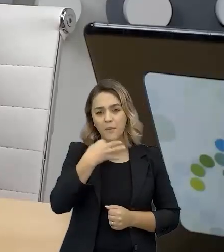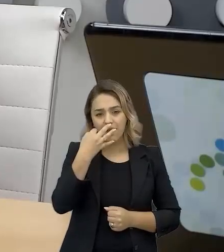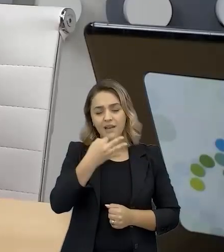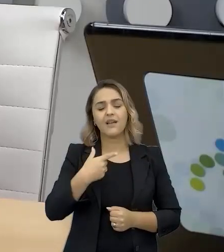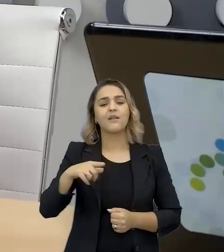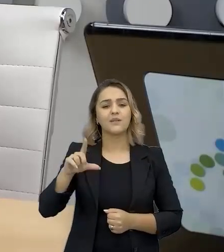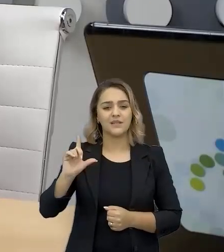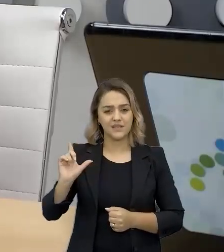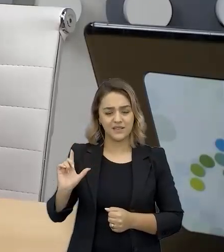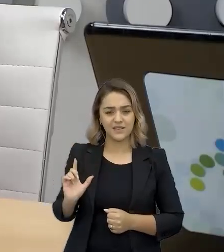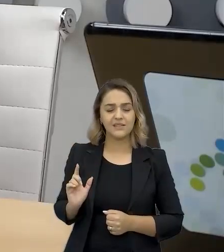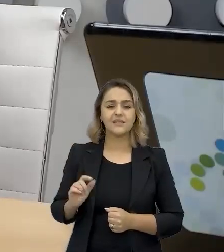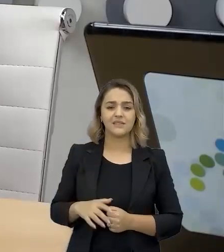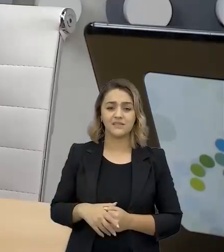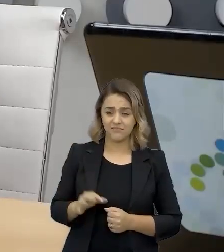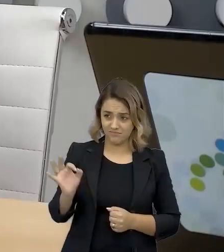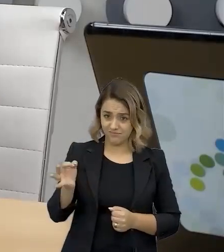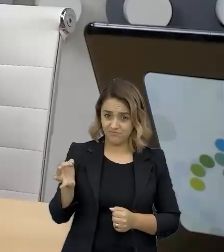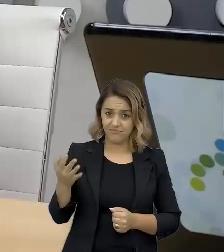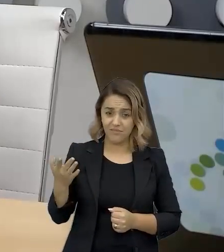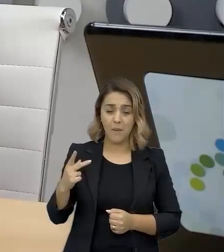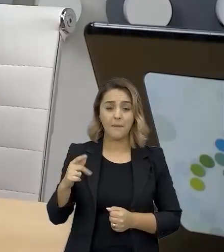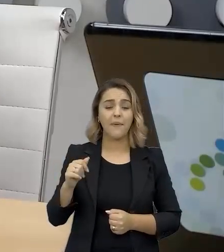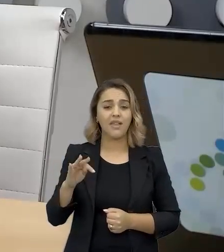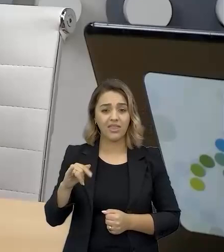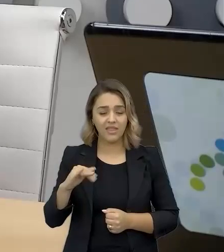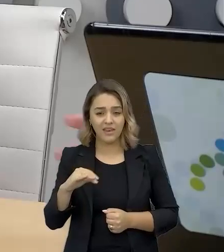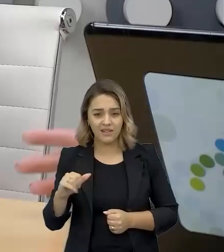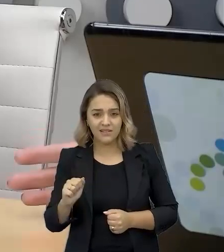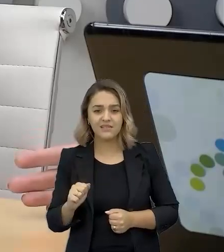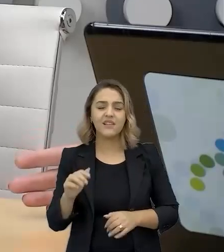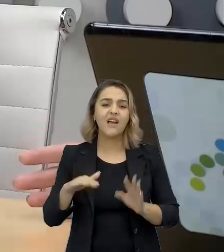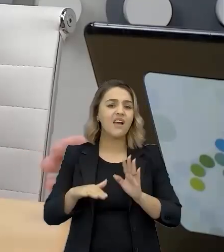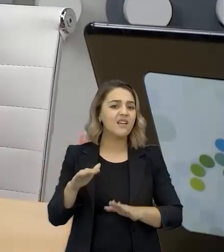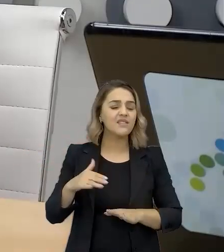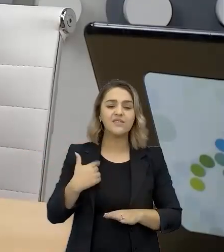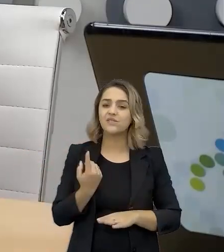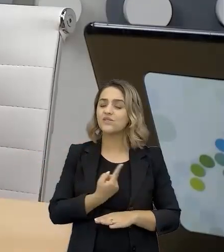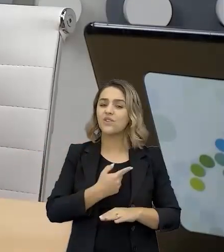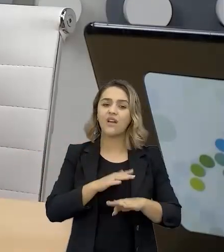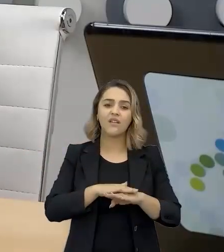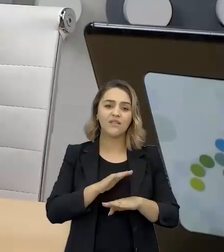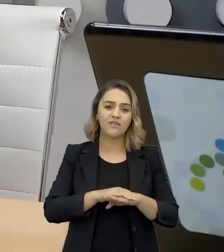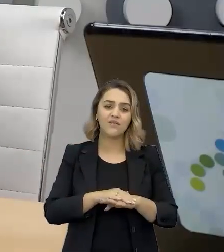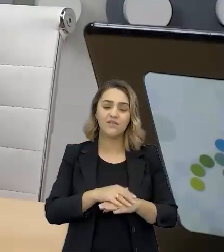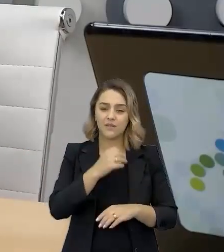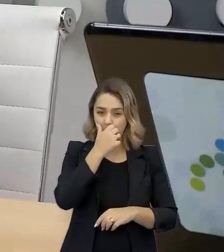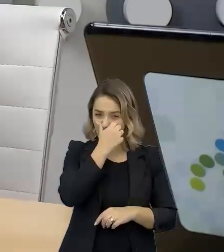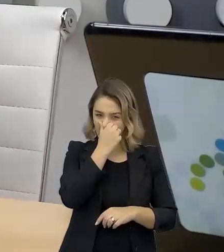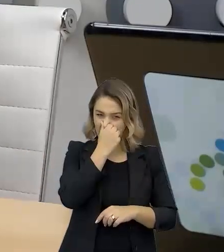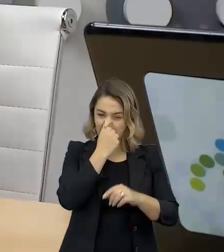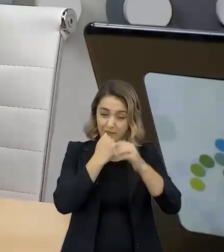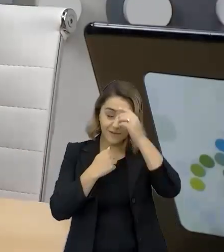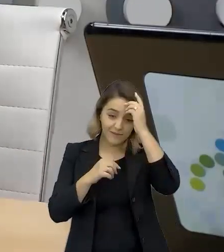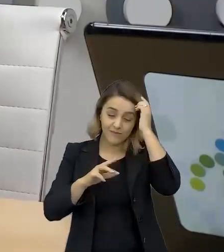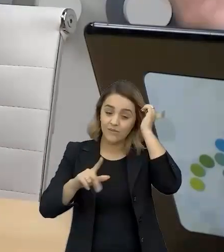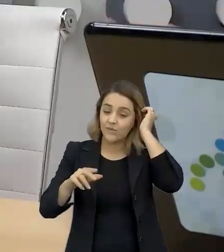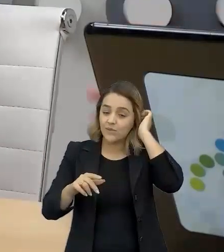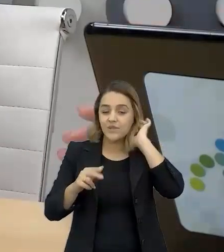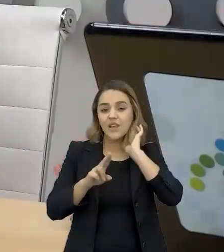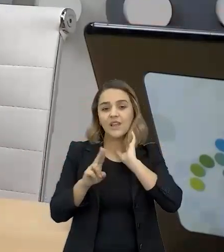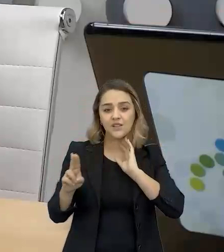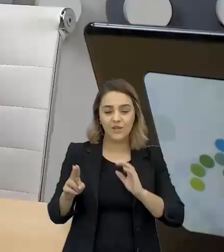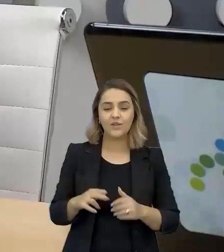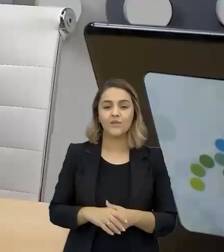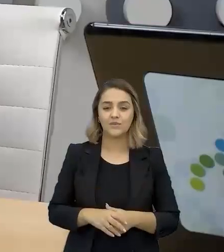anteriormente, né, Patrícia? Às vezes a gente já faz isso. E né? não sabe porque não sabe tinha outro nome. Ou nem tinha nome. Nem tinha